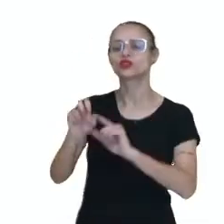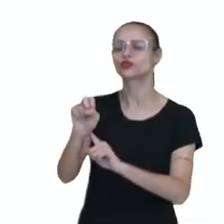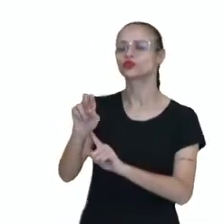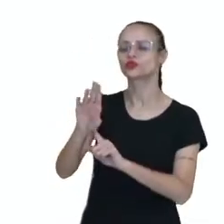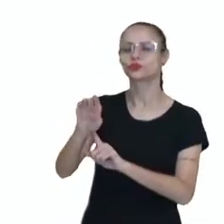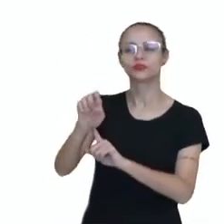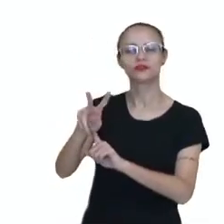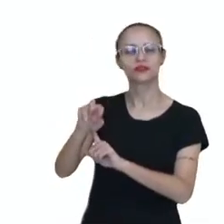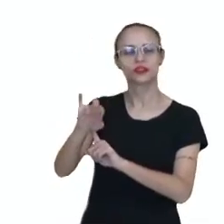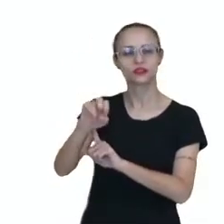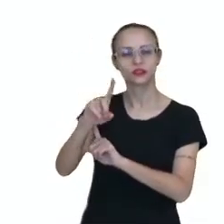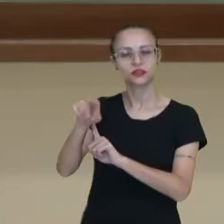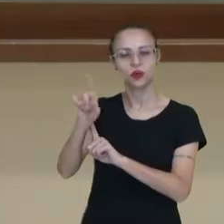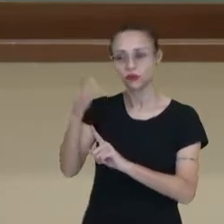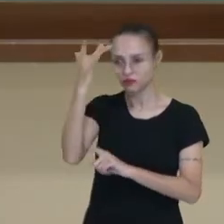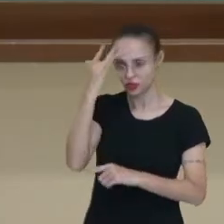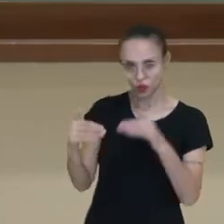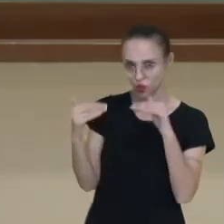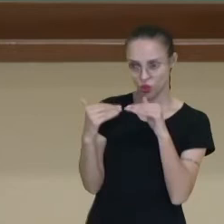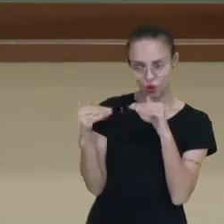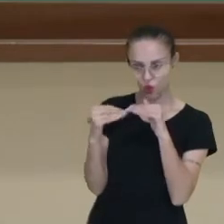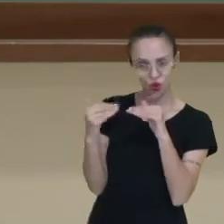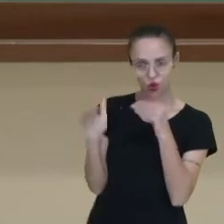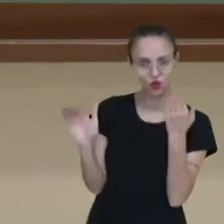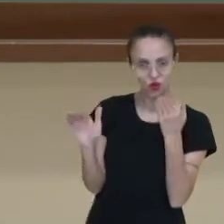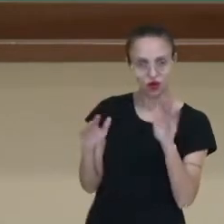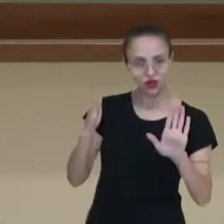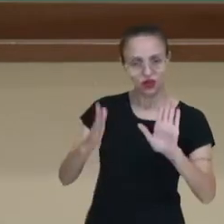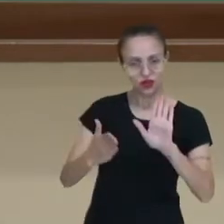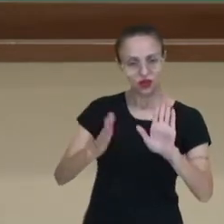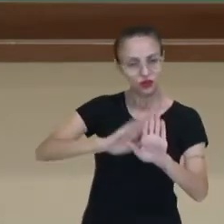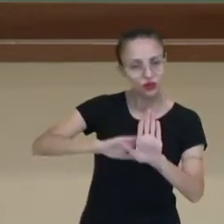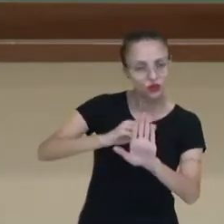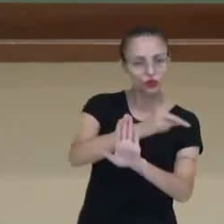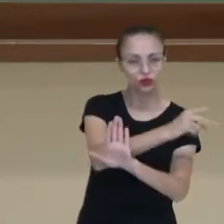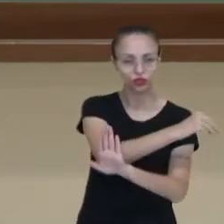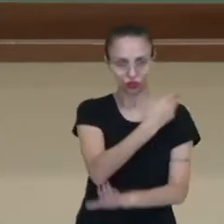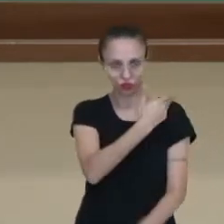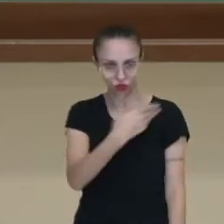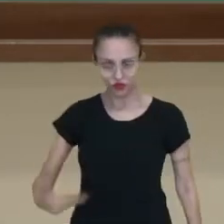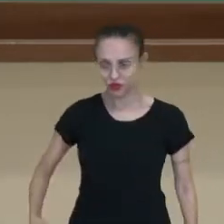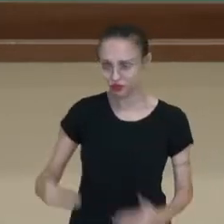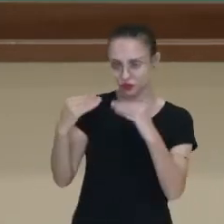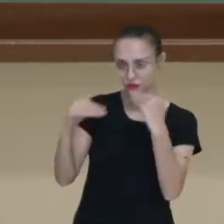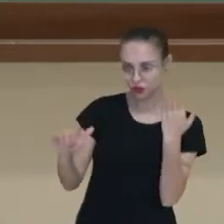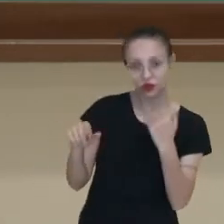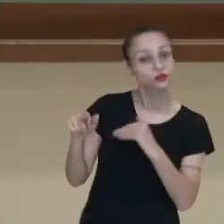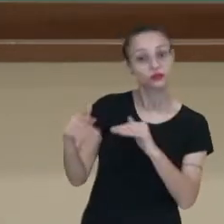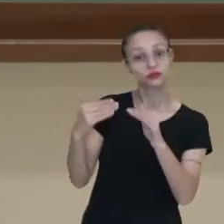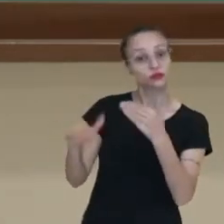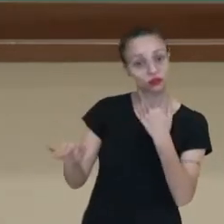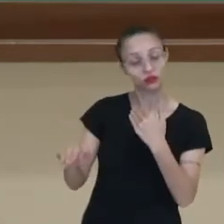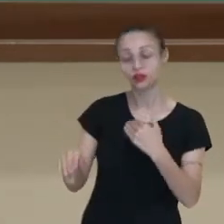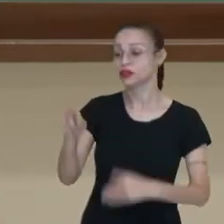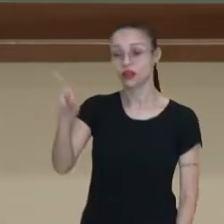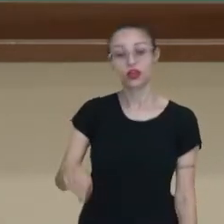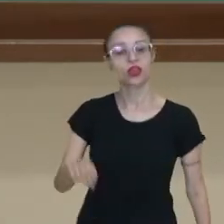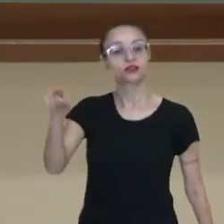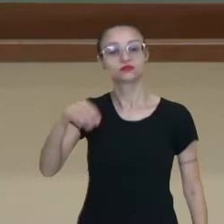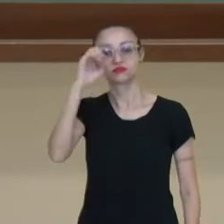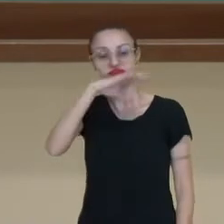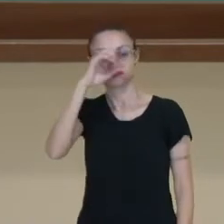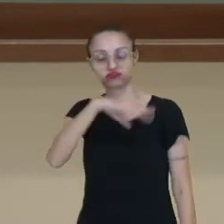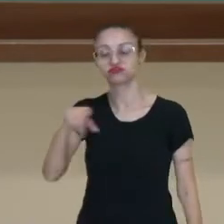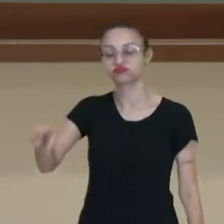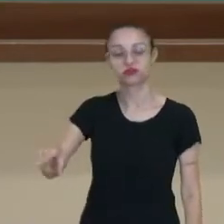subversiva? Eram todos aqueles que não concordavam com a ideologia oficial do governo. Bastava você discordar do governo, você já era um subversivo.